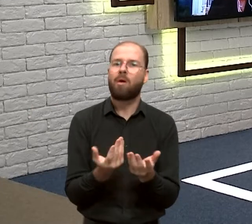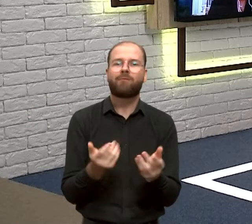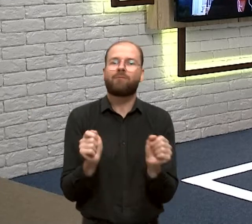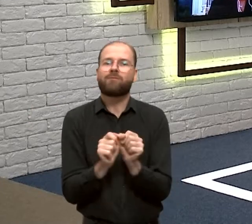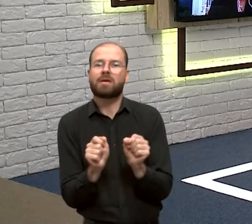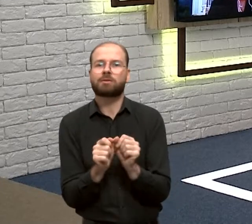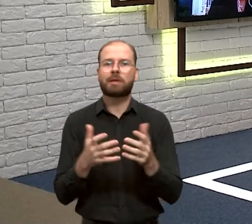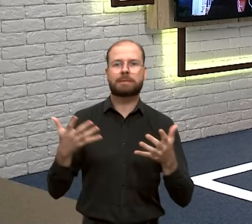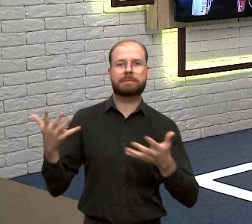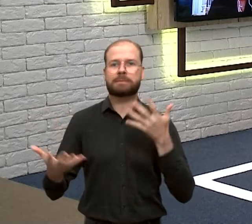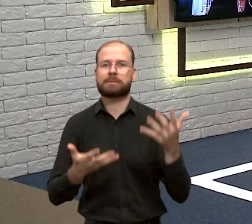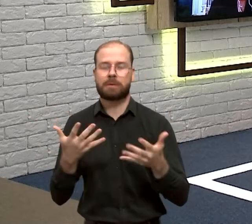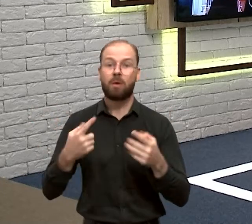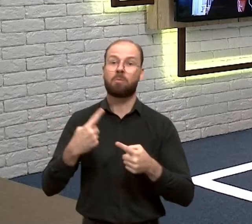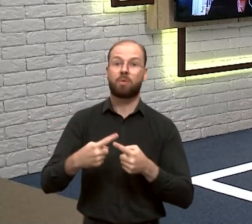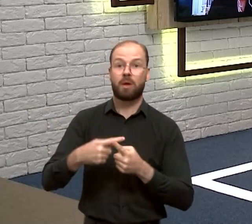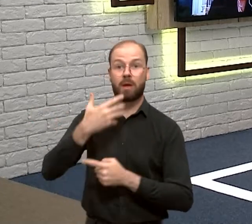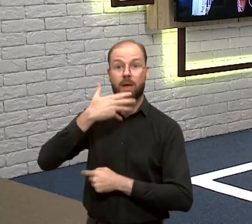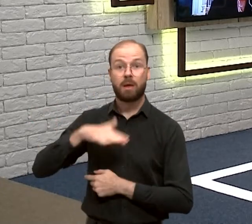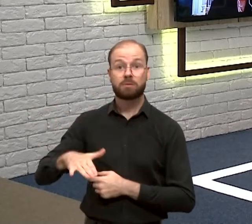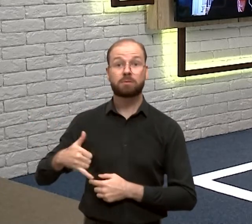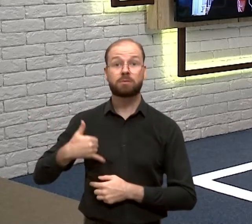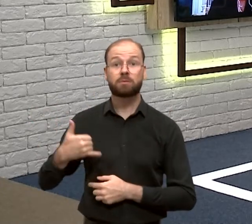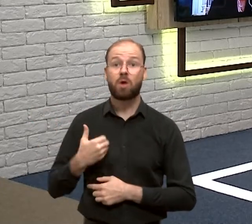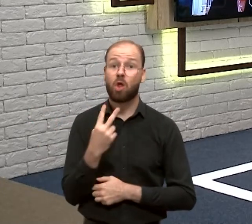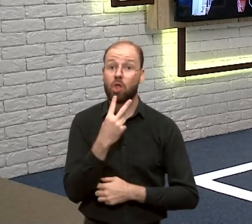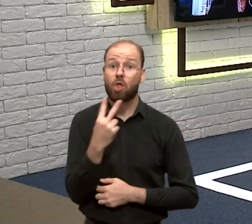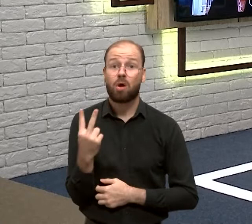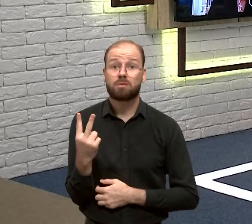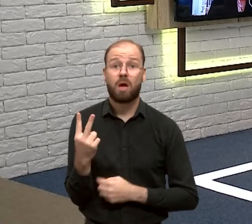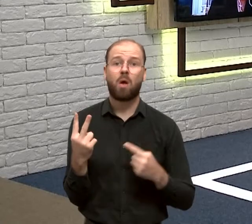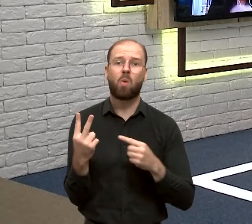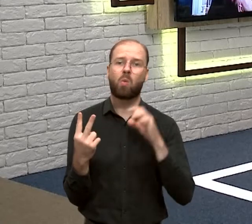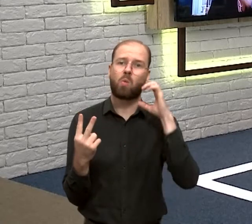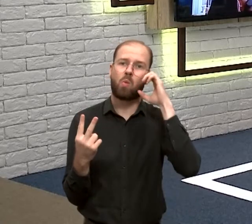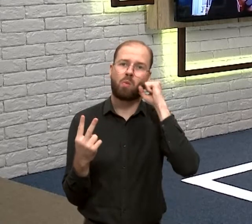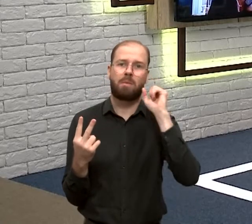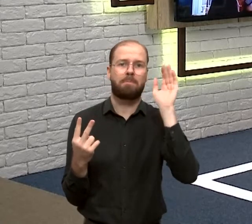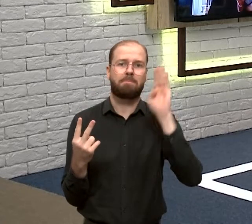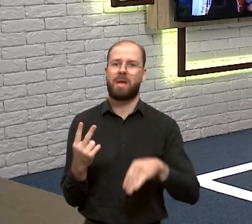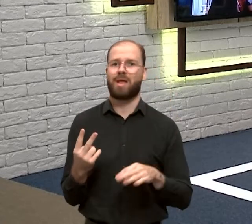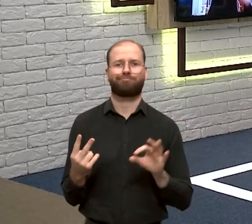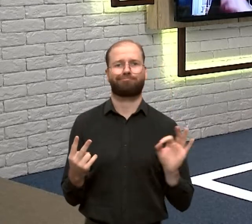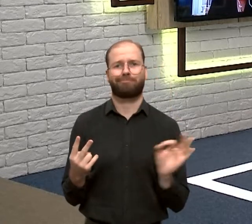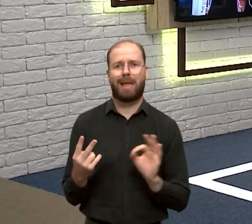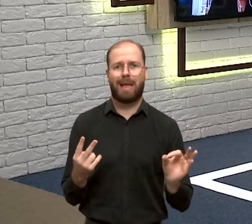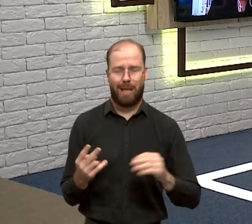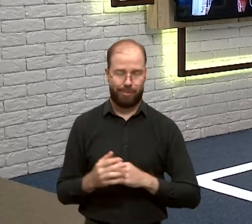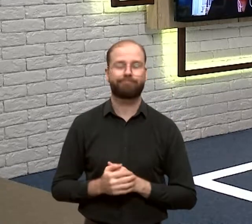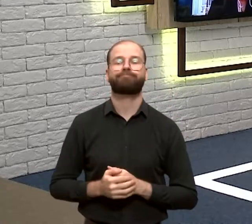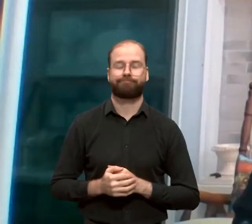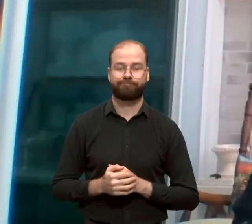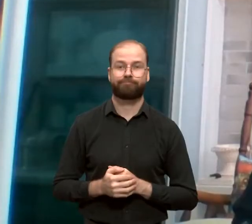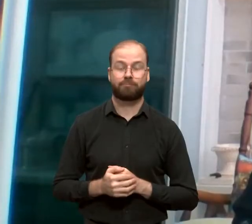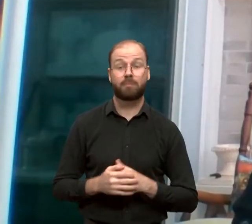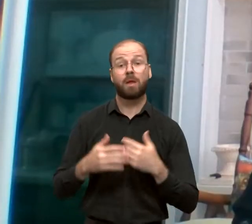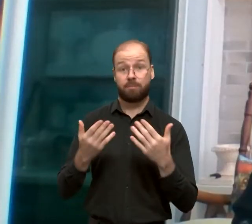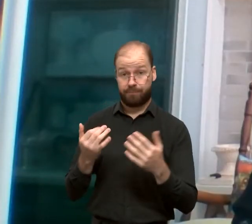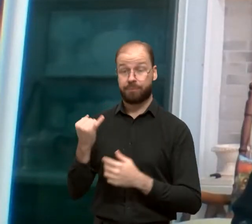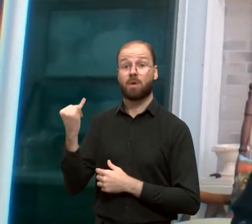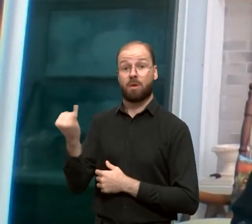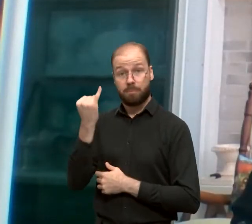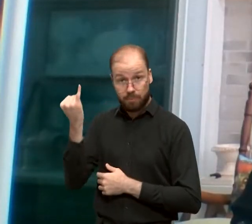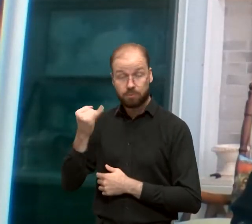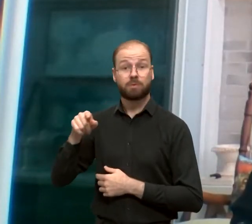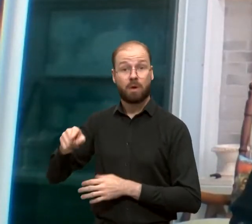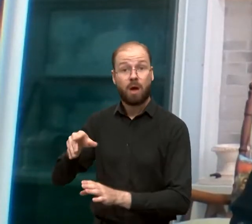específico para procurar, já que nesse caso a criança tem apenas 2 anos? Sim, é importante, né, orientar essa mãe, Camila,